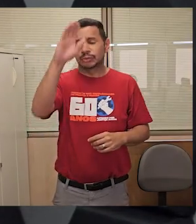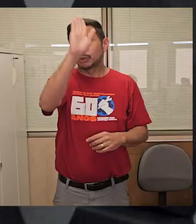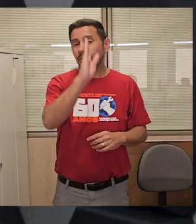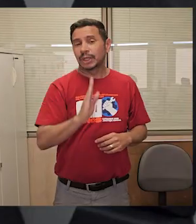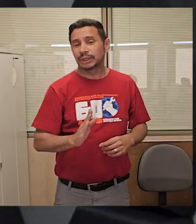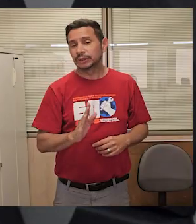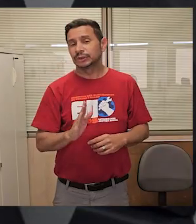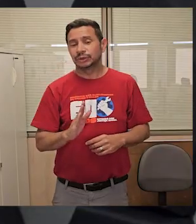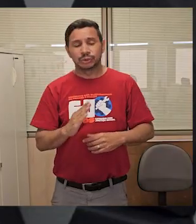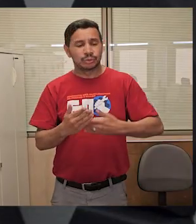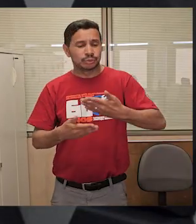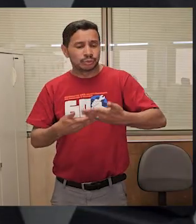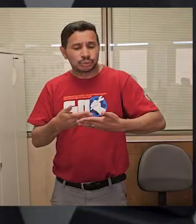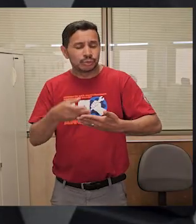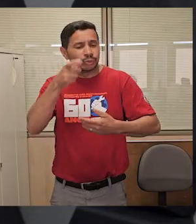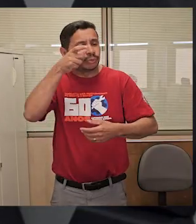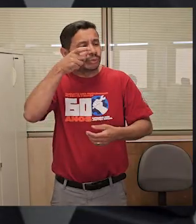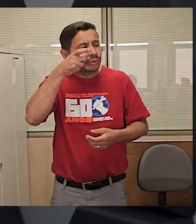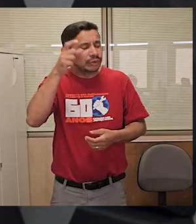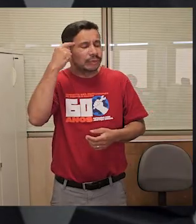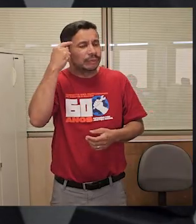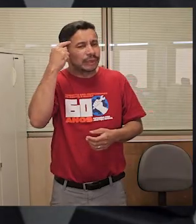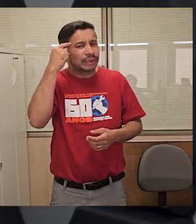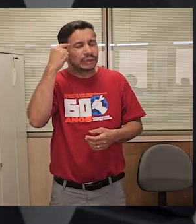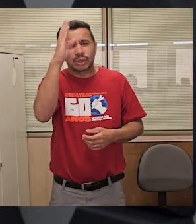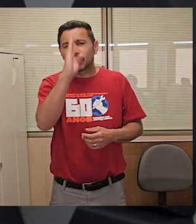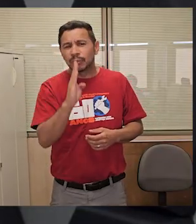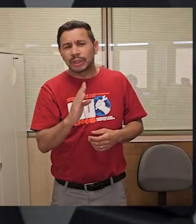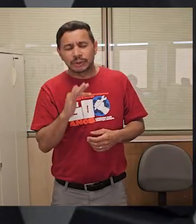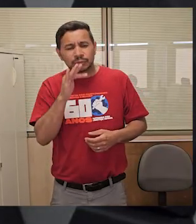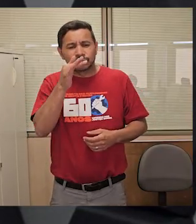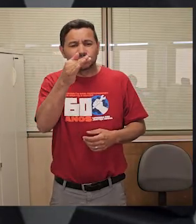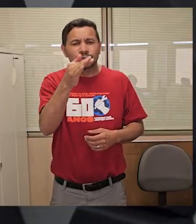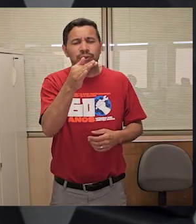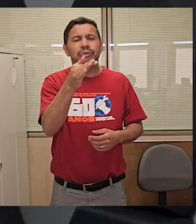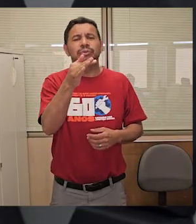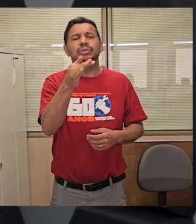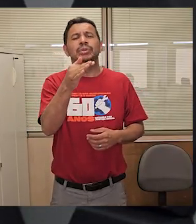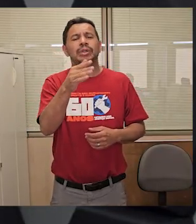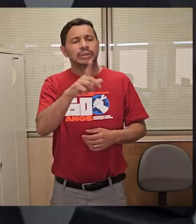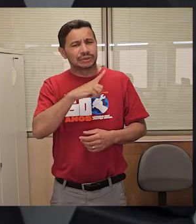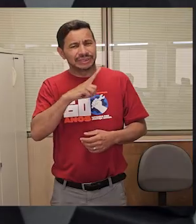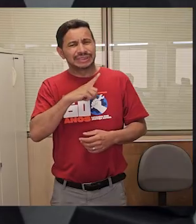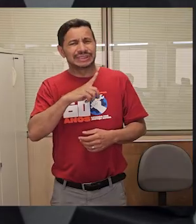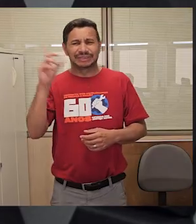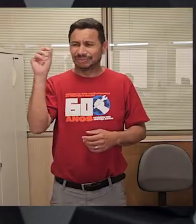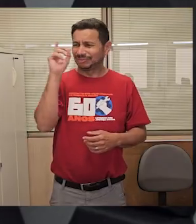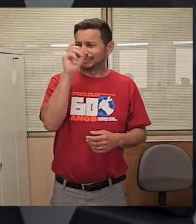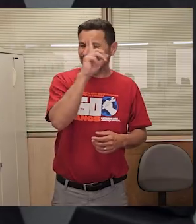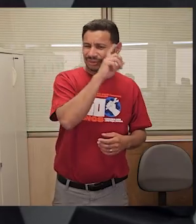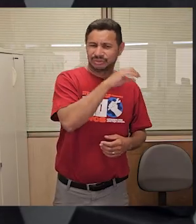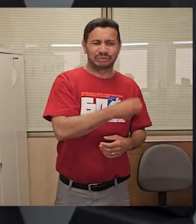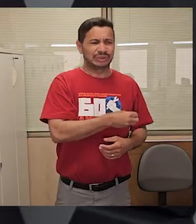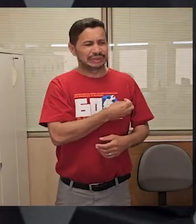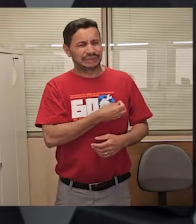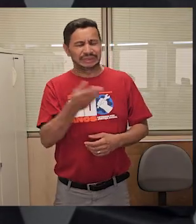Brasil, com uma visão de pensar o Brasil, que vivia condições extremas, né, Ratinho?